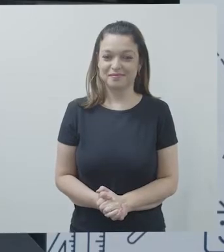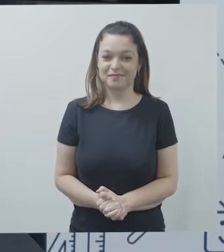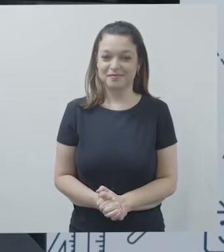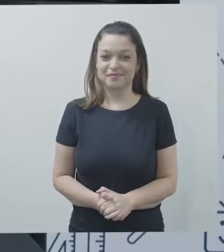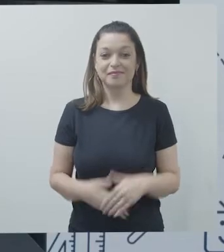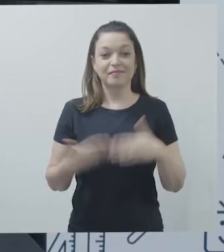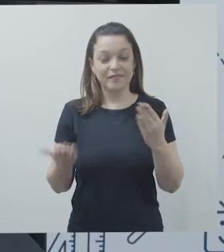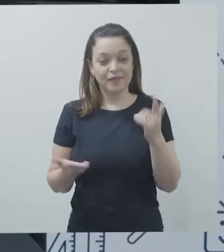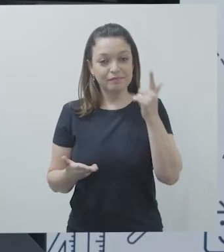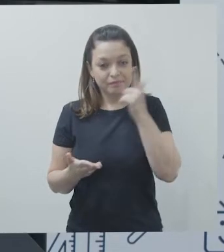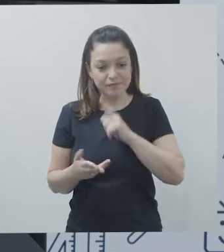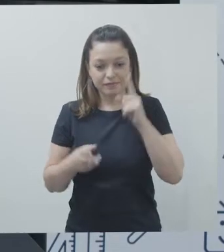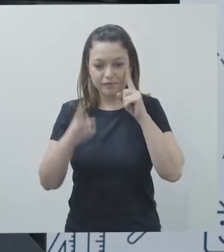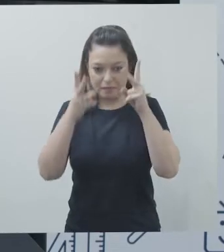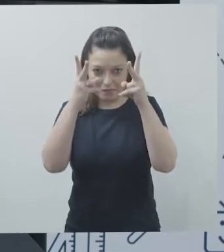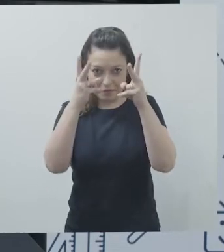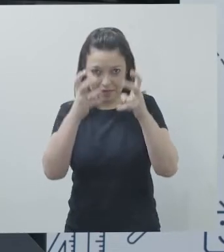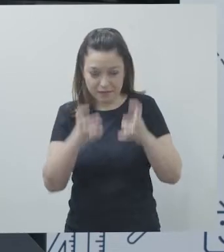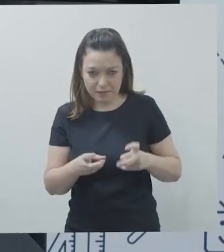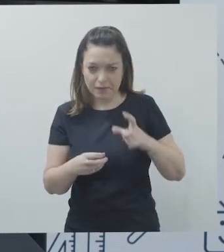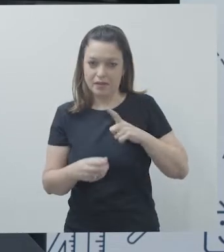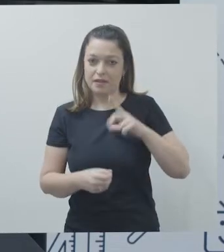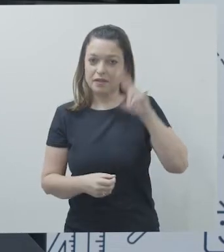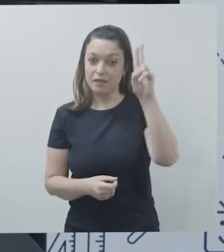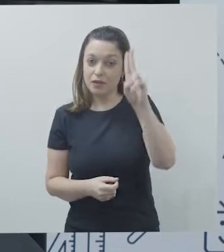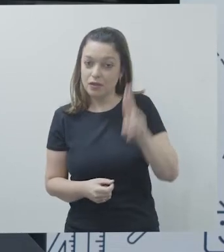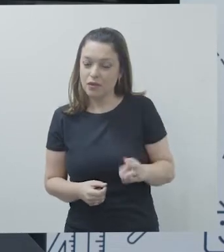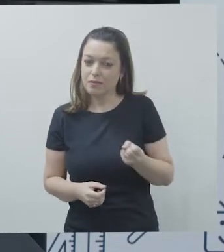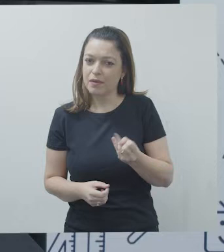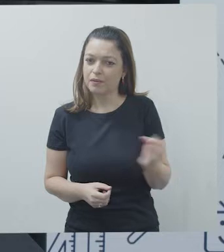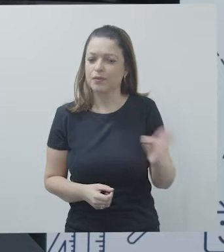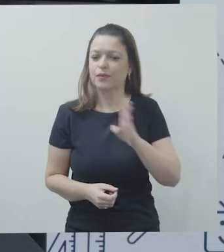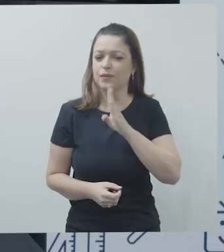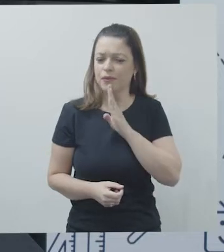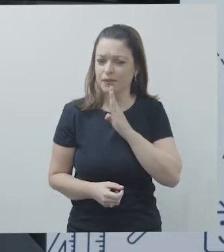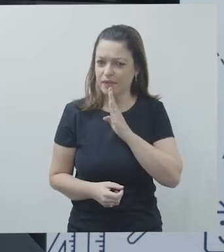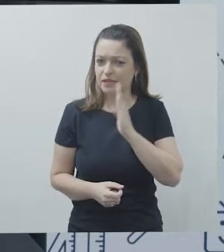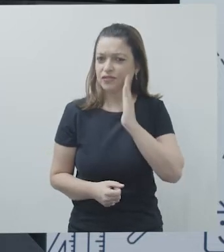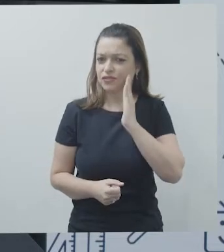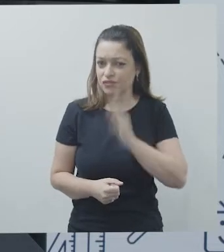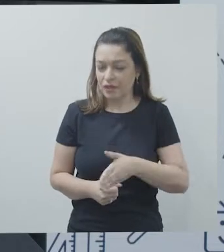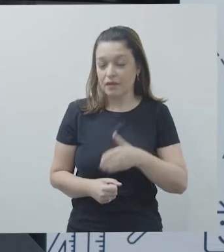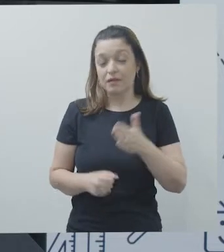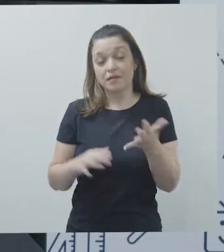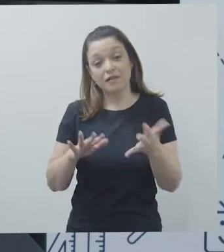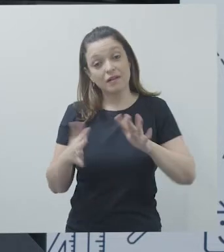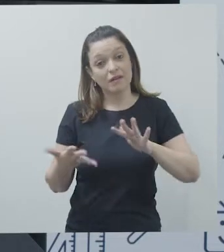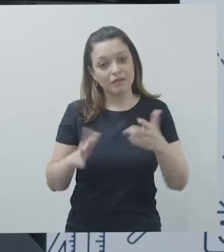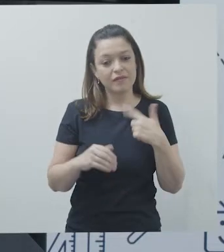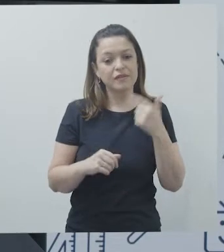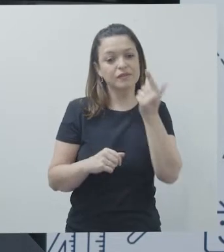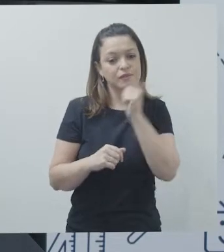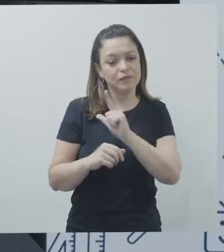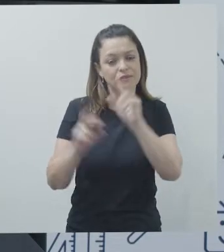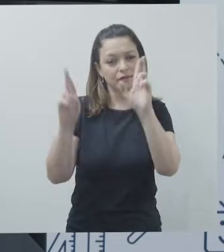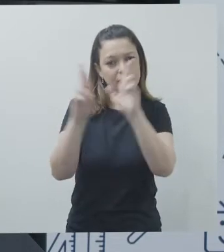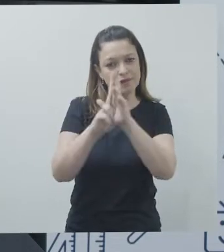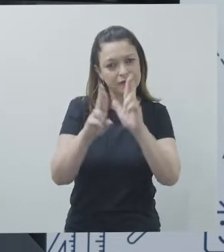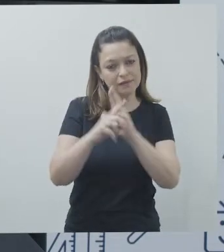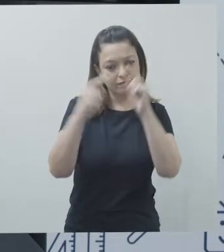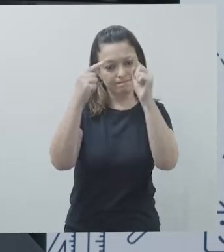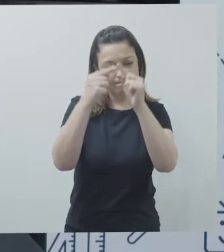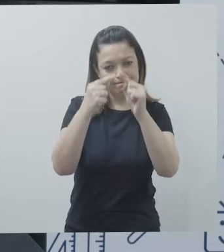Então, percebeu que aqui nós temos alguns nomes que são conhecidos? Então, talvez a gente consiga ali relacionar com